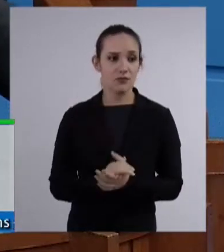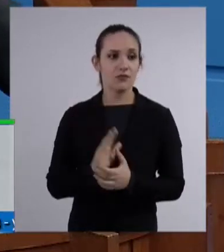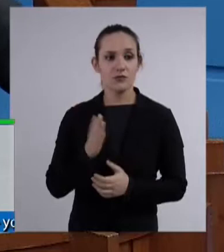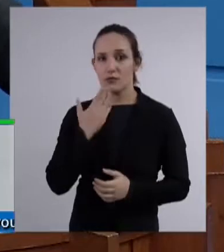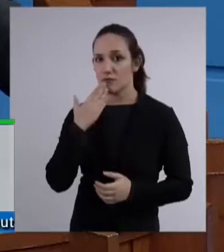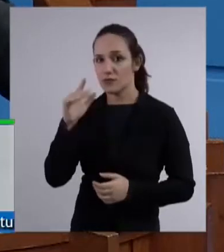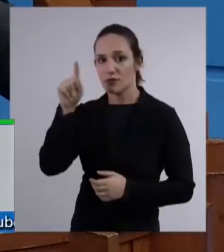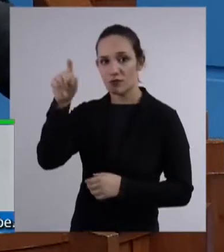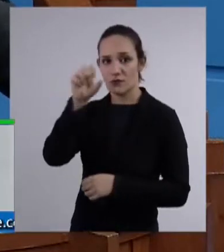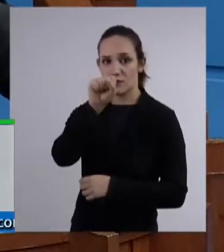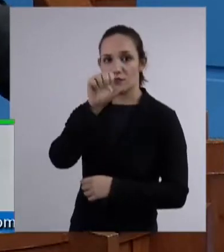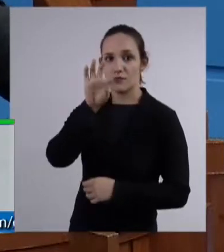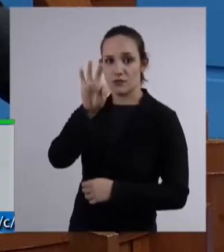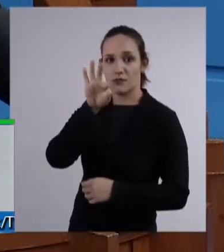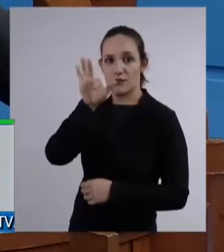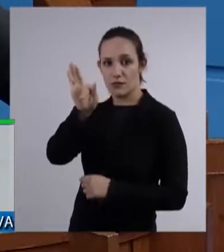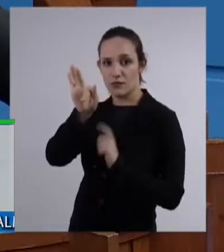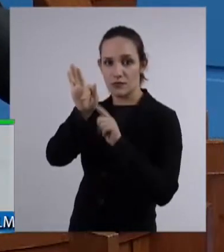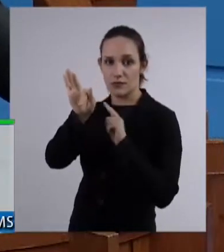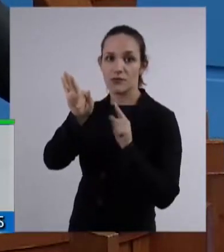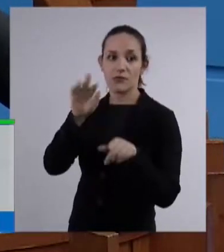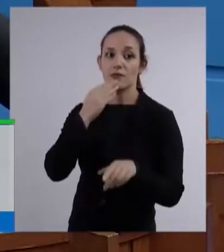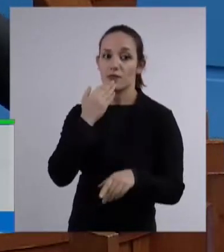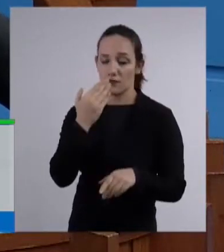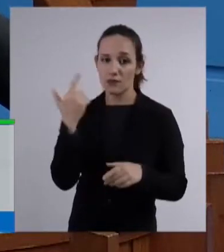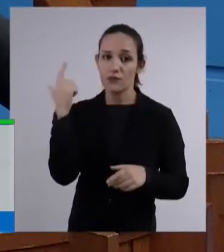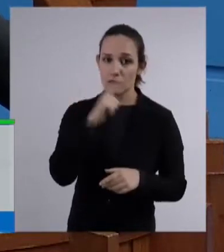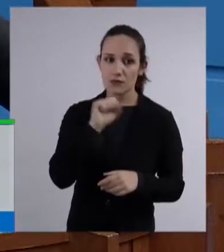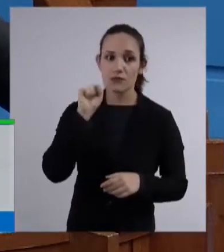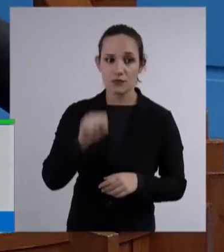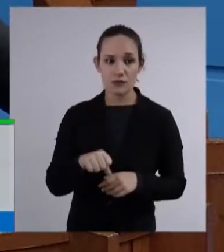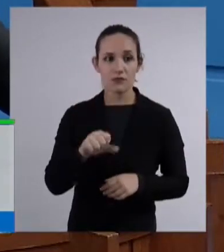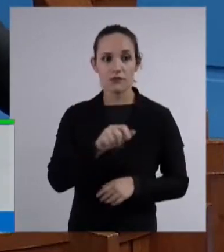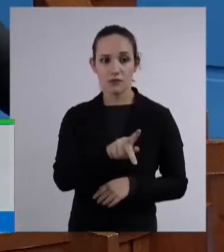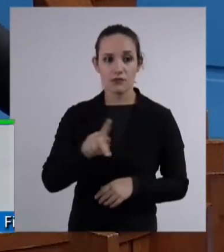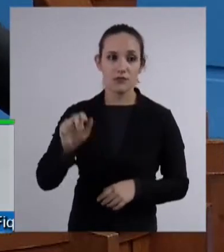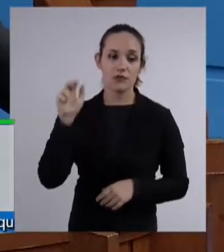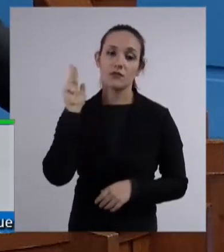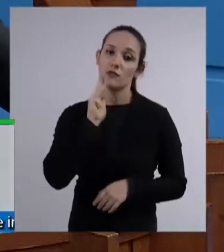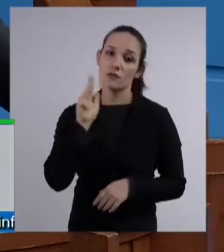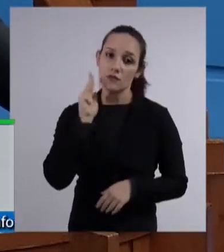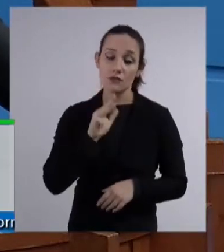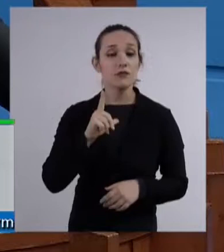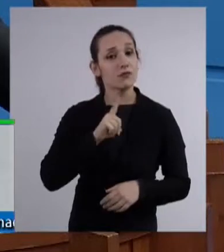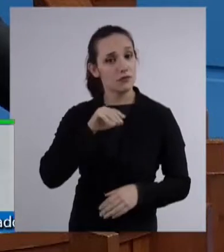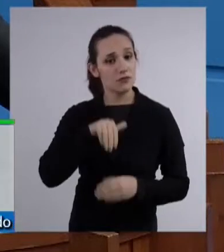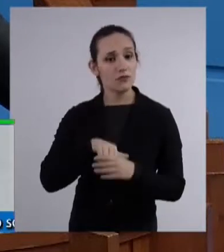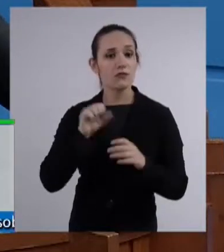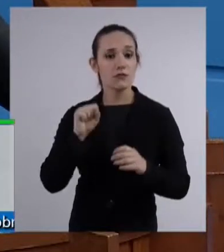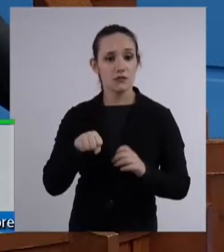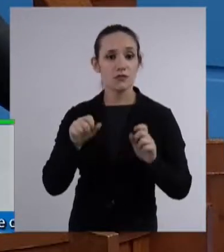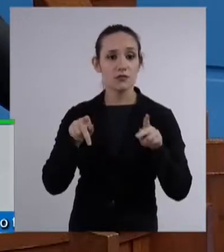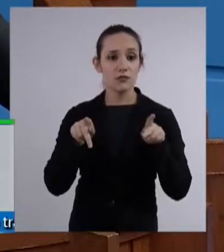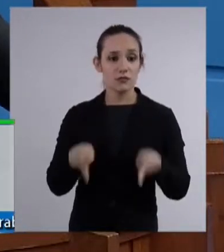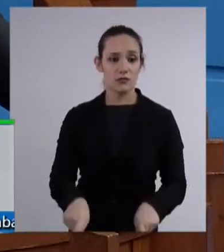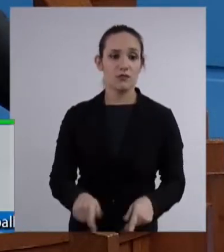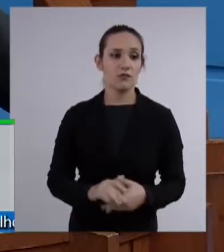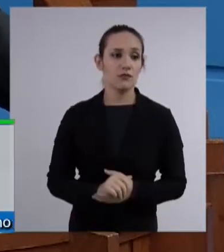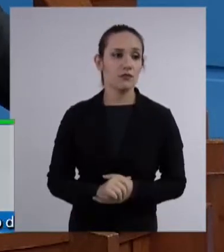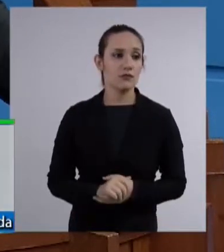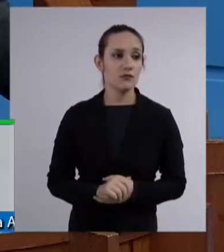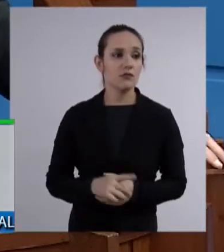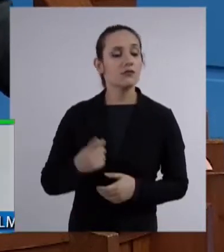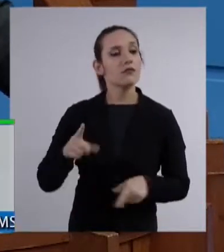no Supremo Tribunal Federal para garantir que o presidente Lula seja submetido à votação popular.